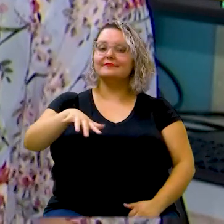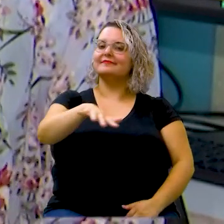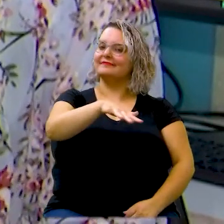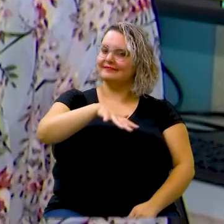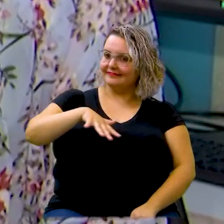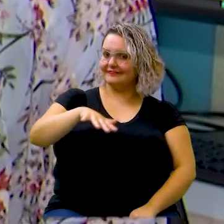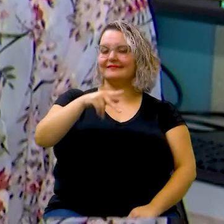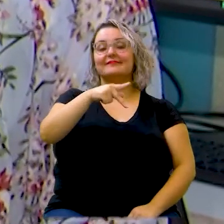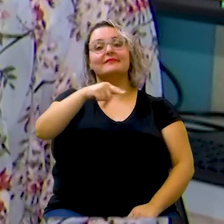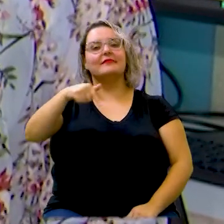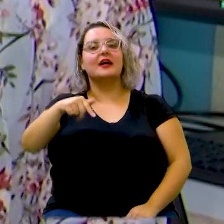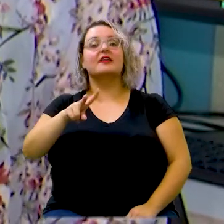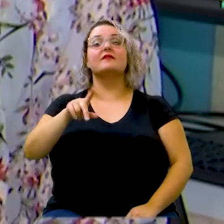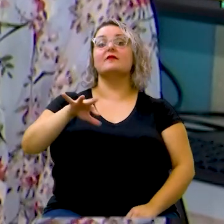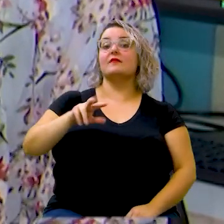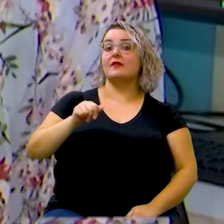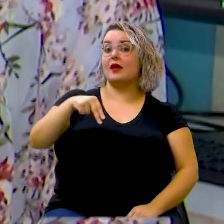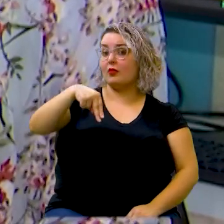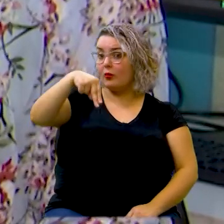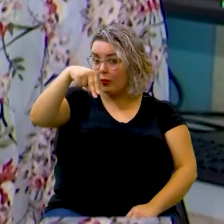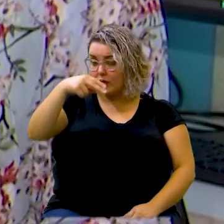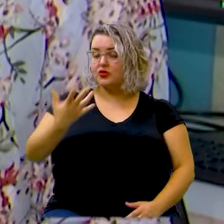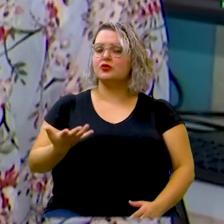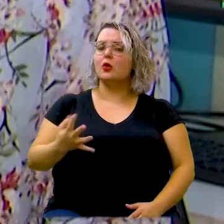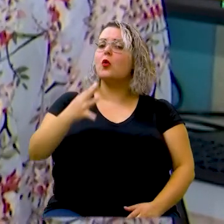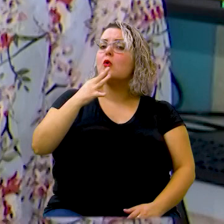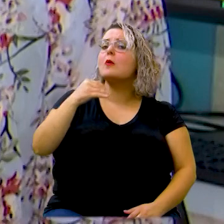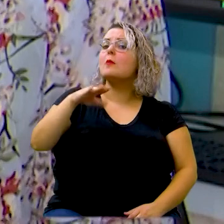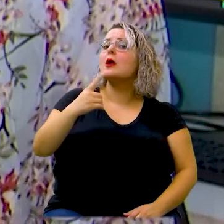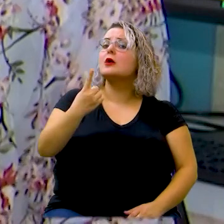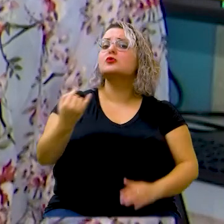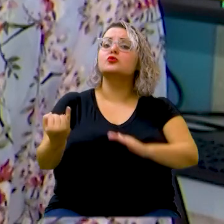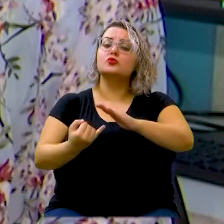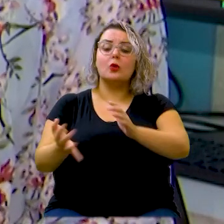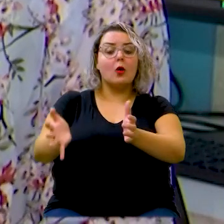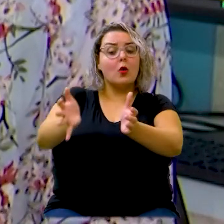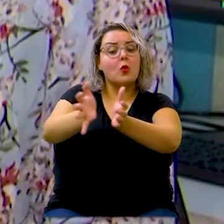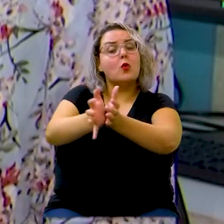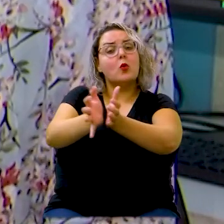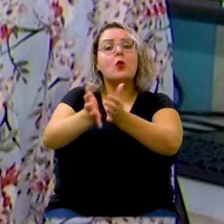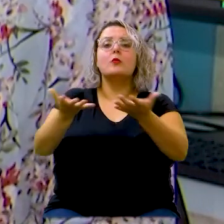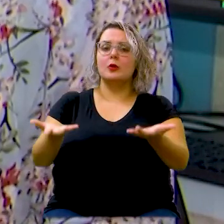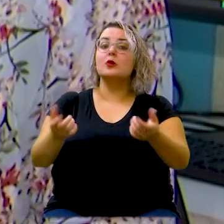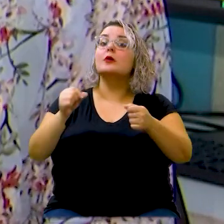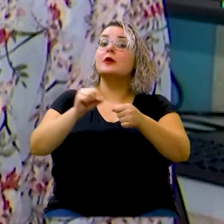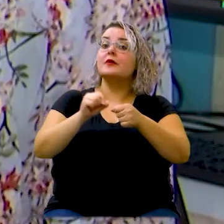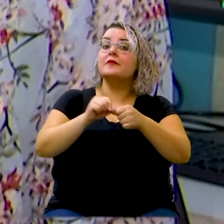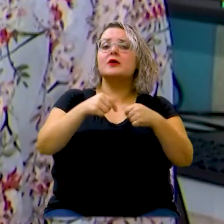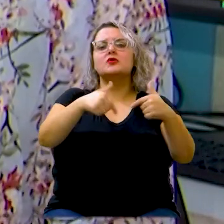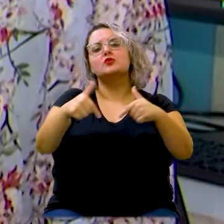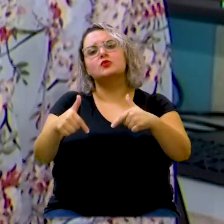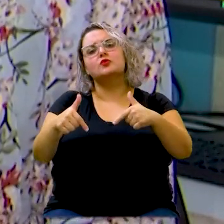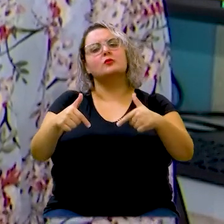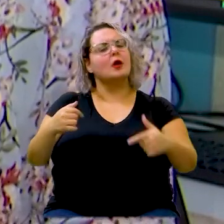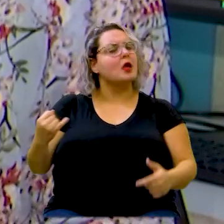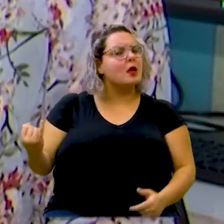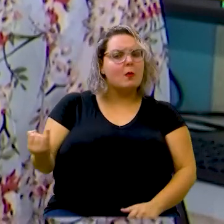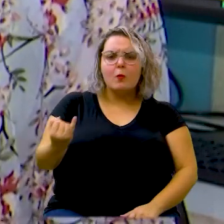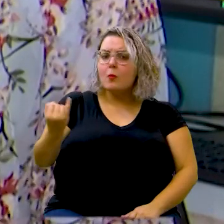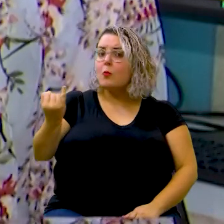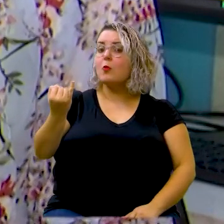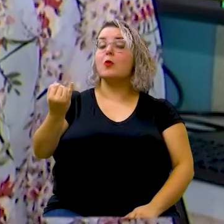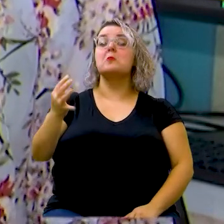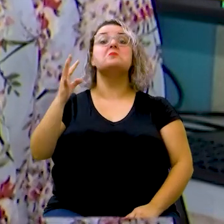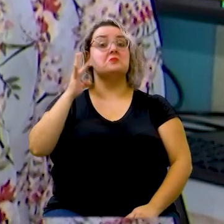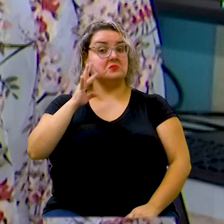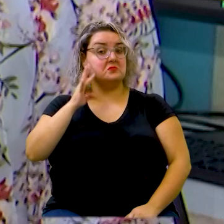Parque Via Norte conhecer mais uma instituição, mais um grupo que realiza um trabalho super interessante que eu tenho certeza